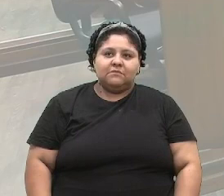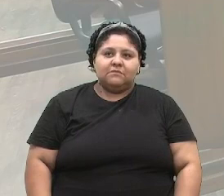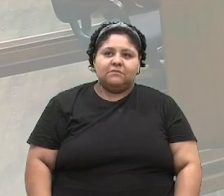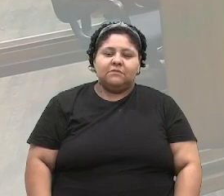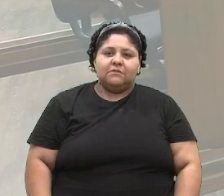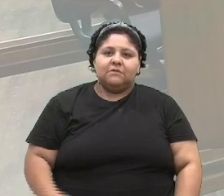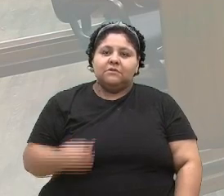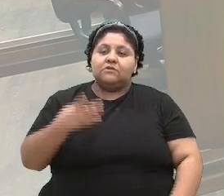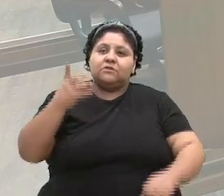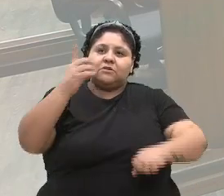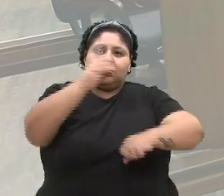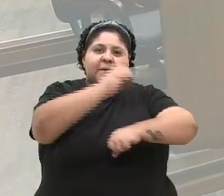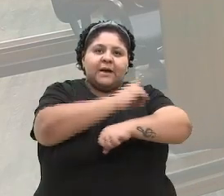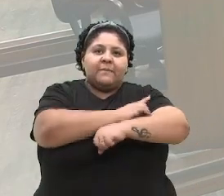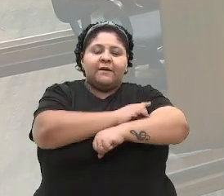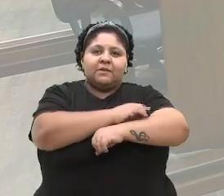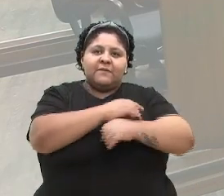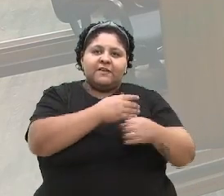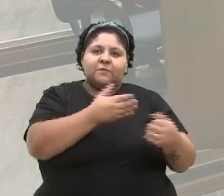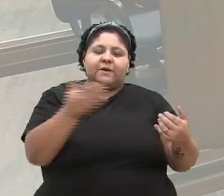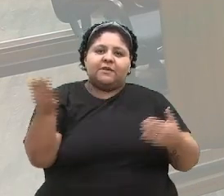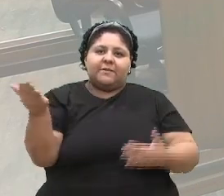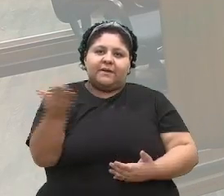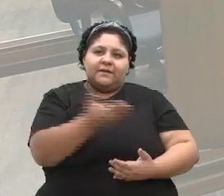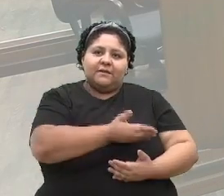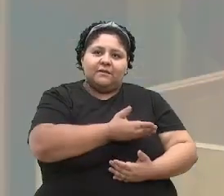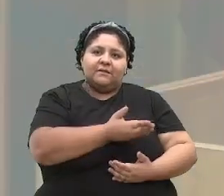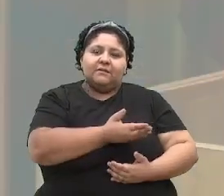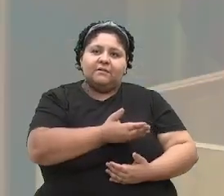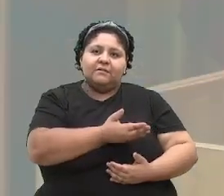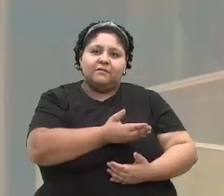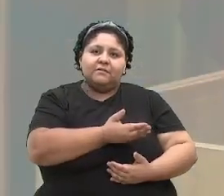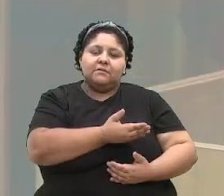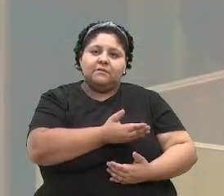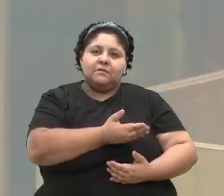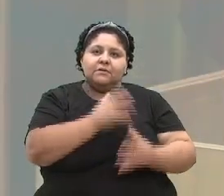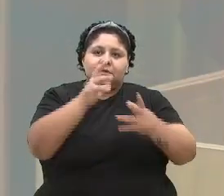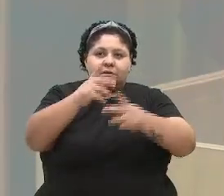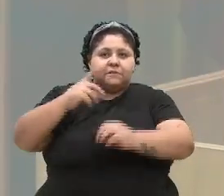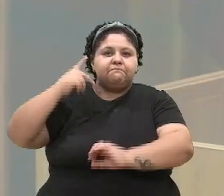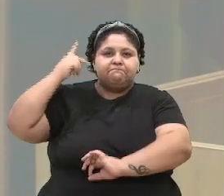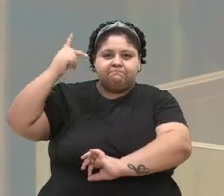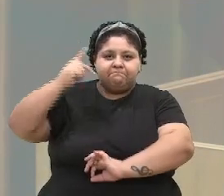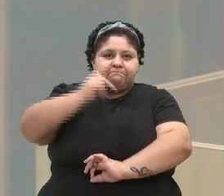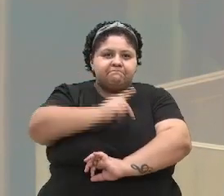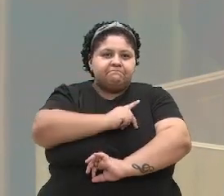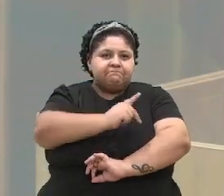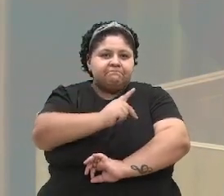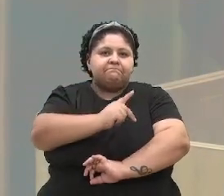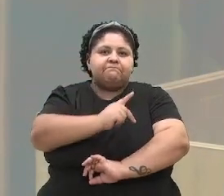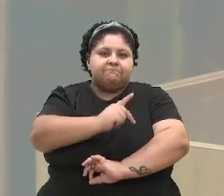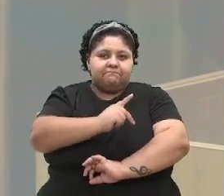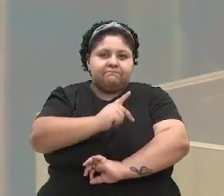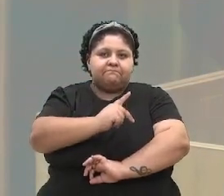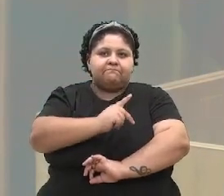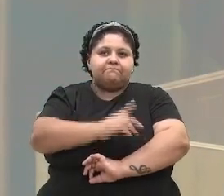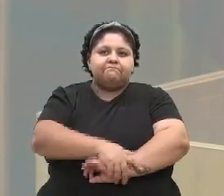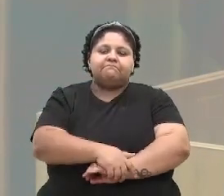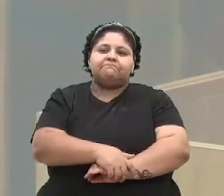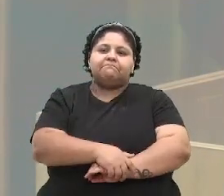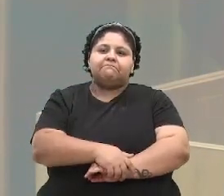Bom dia, presidente Marissol Santos, a todos os nobres colegas e colegas vereadores